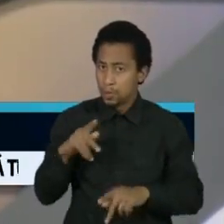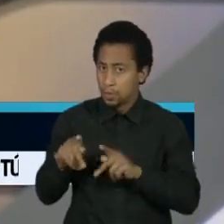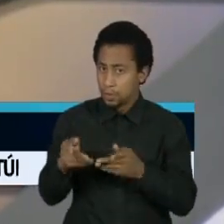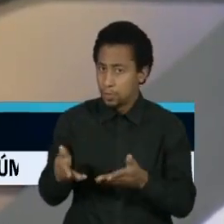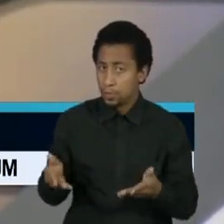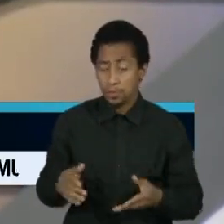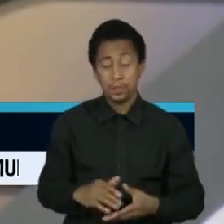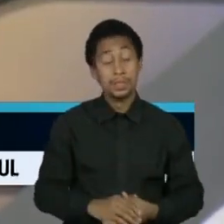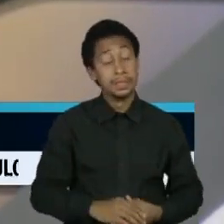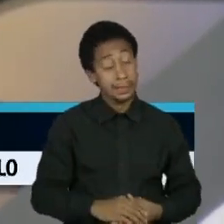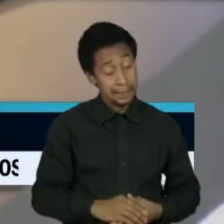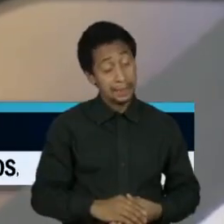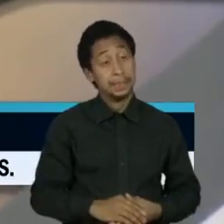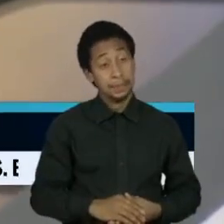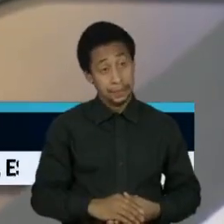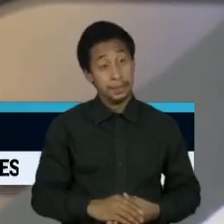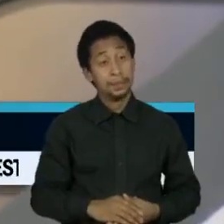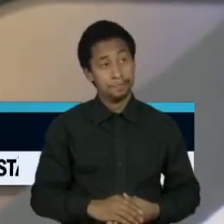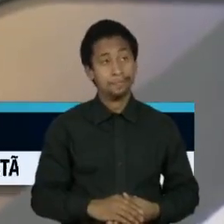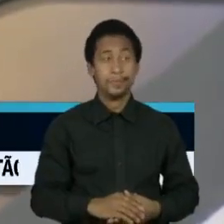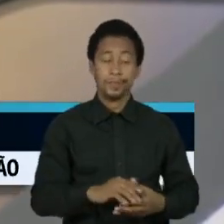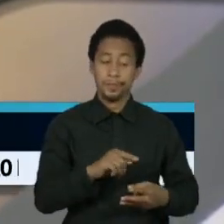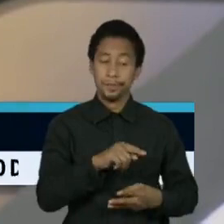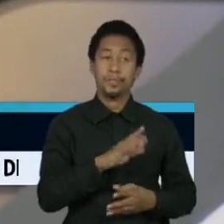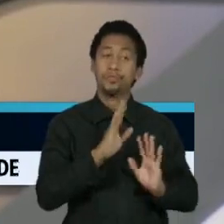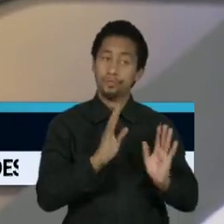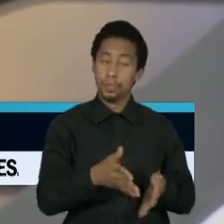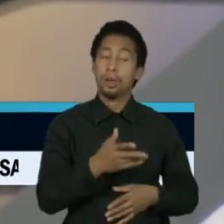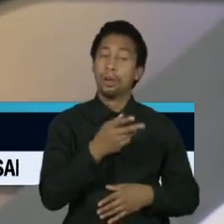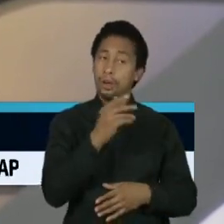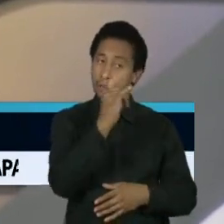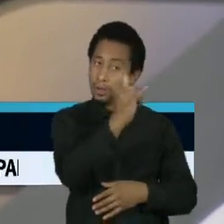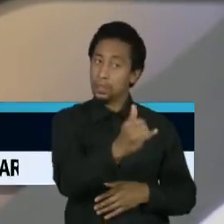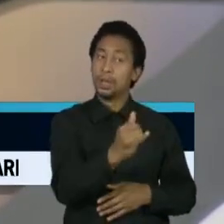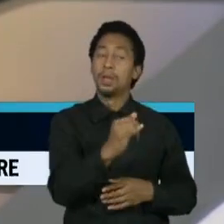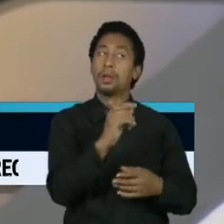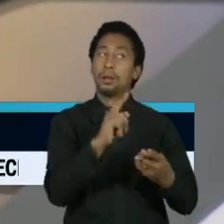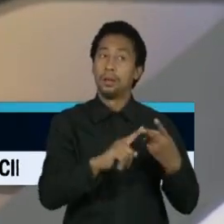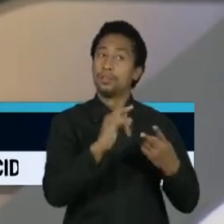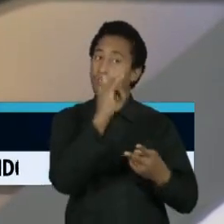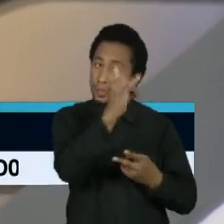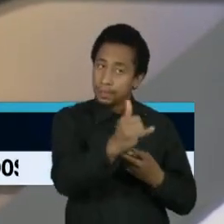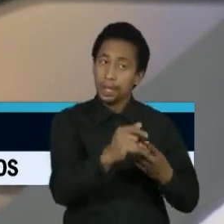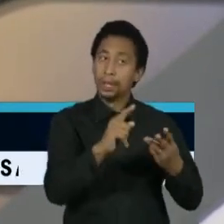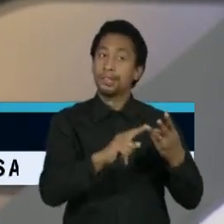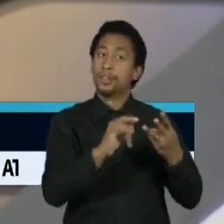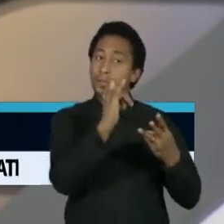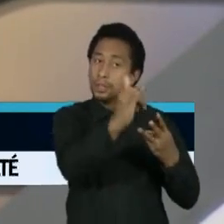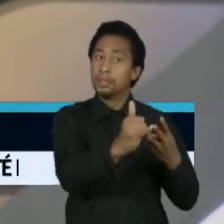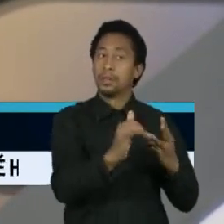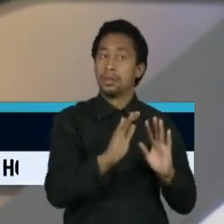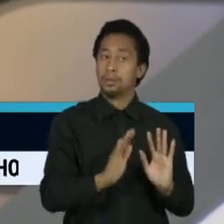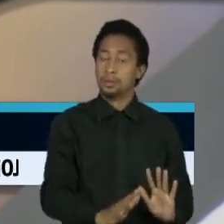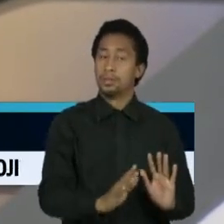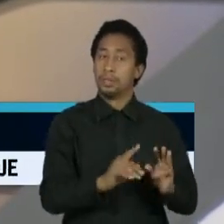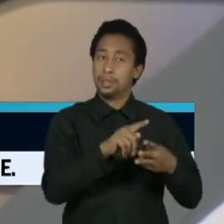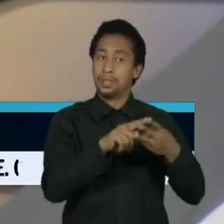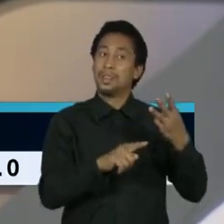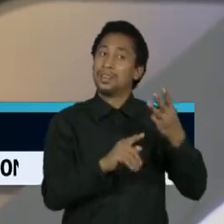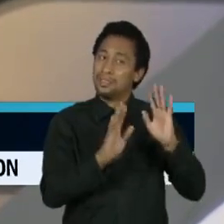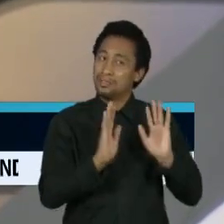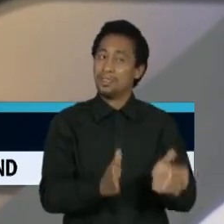a terceira vez que eu vou falar coisa negativa eu me desculpem por isso não é bom você tá aqui só